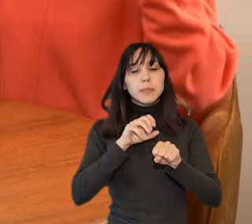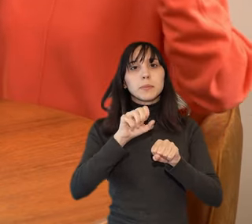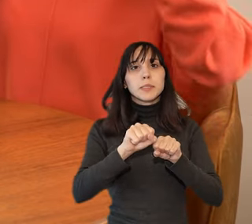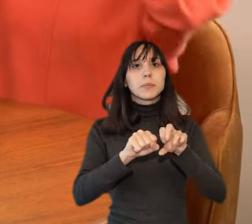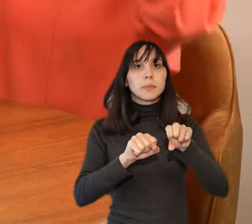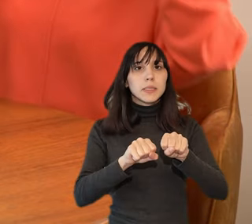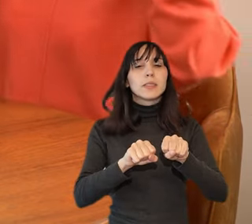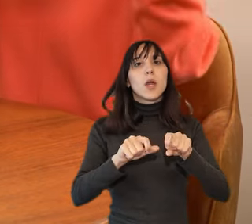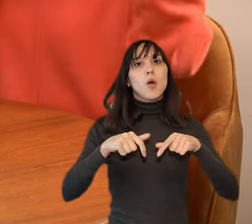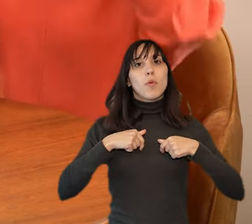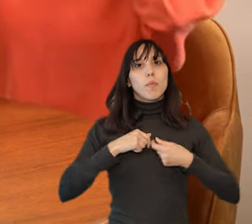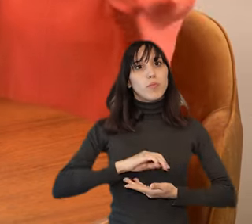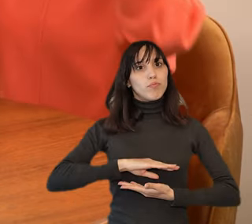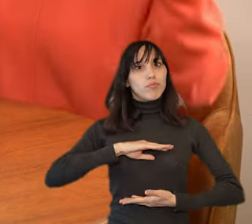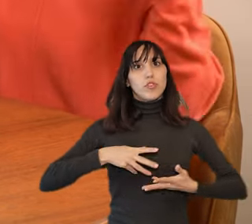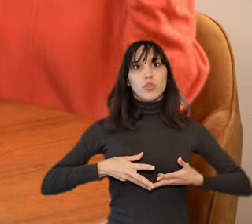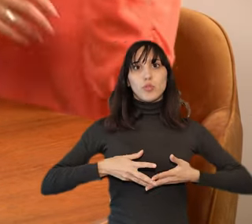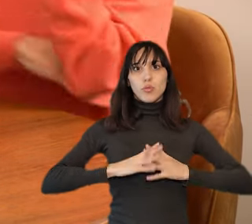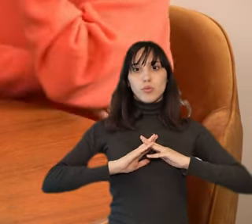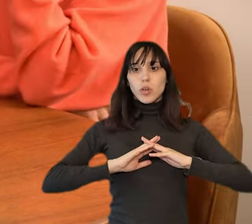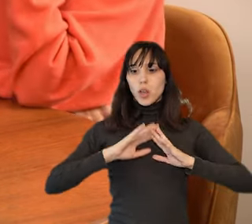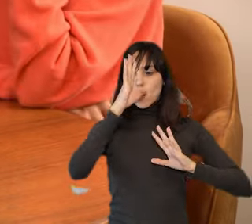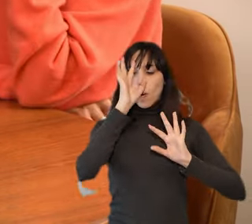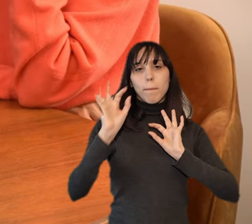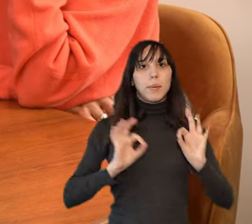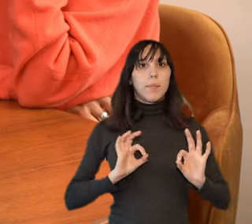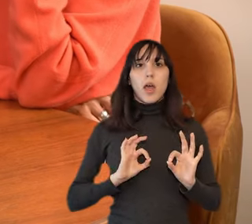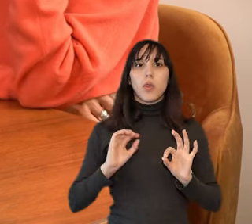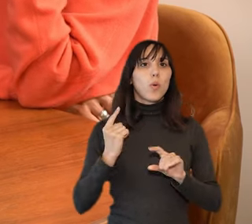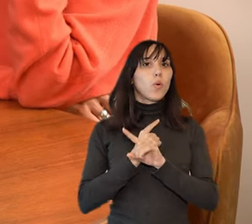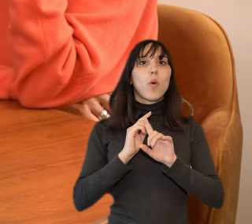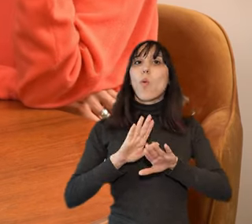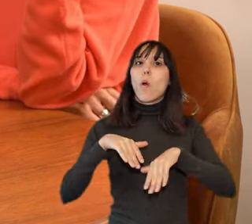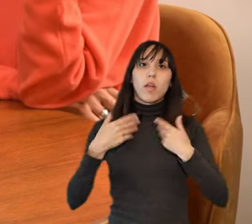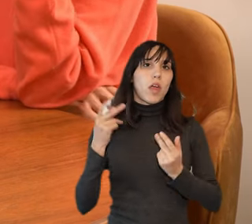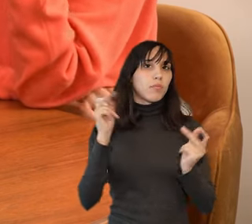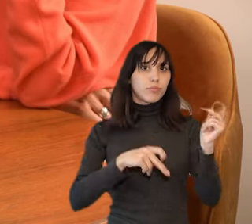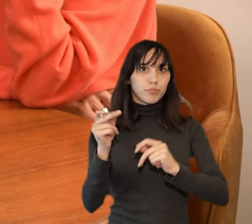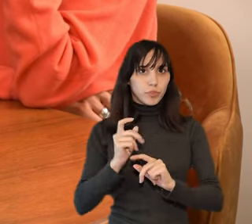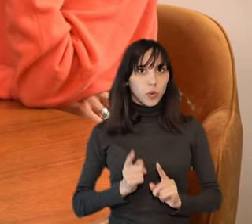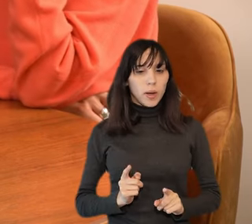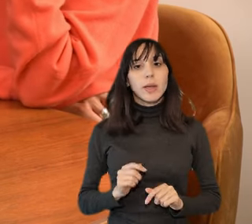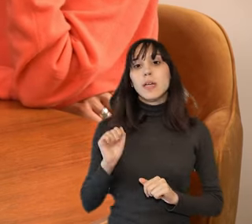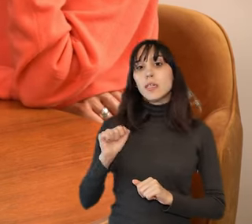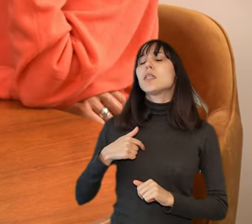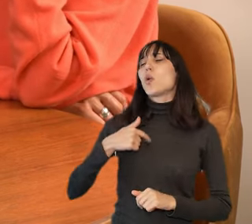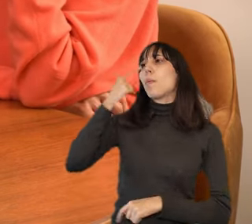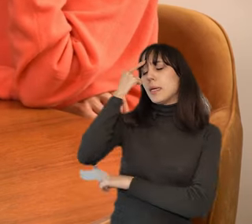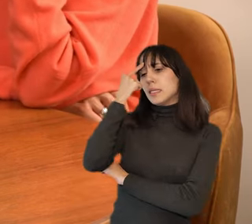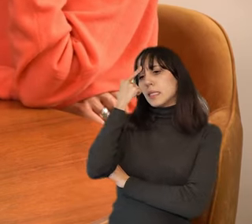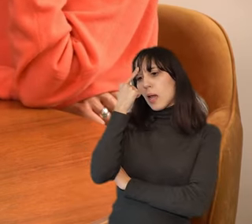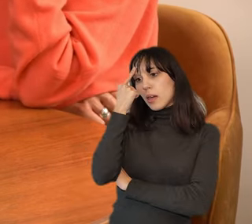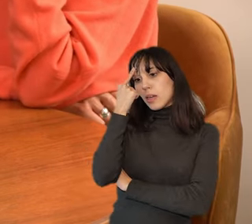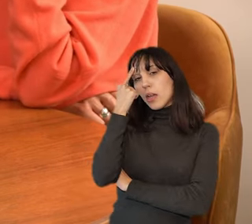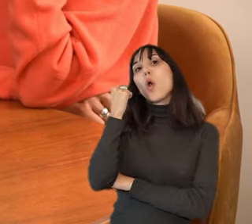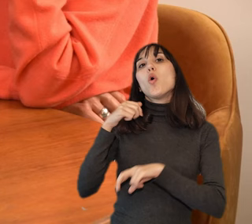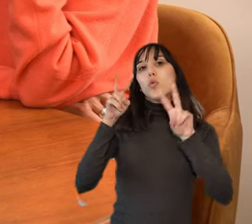munir e estar preparado para qualquer circunstância não é que sim sur eu estou aqui a pensar num tema